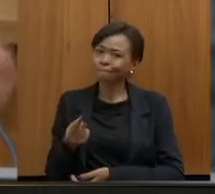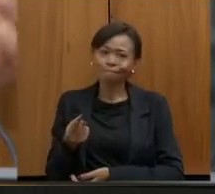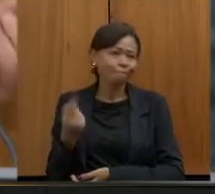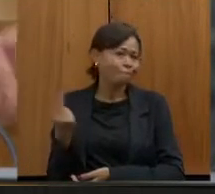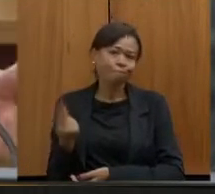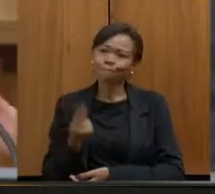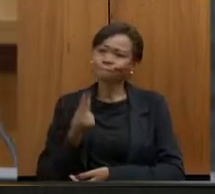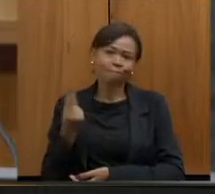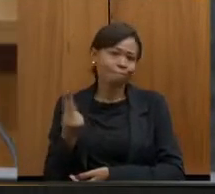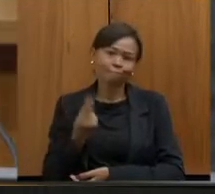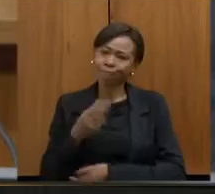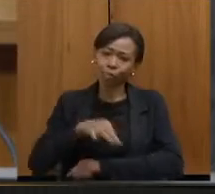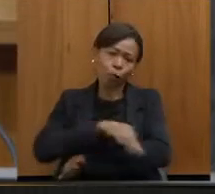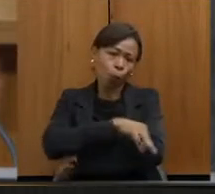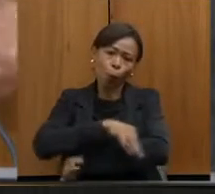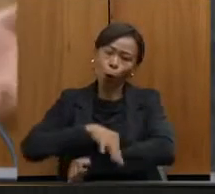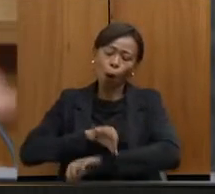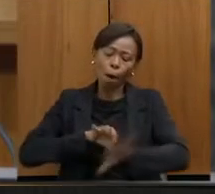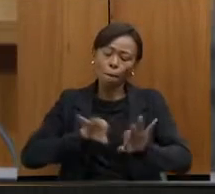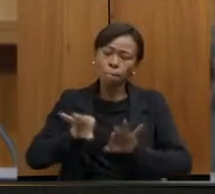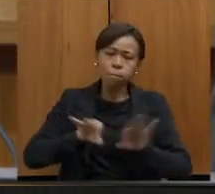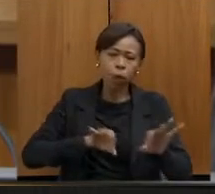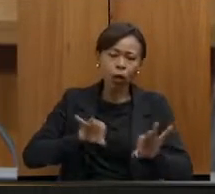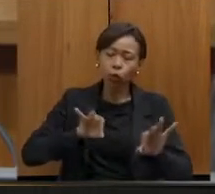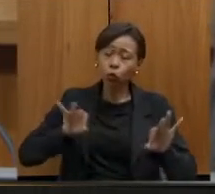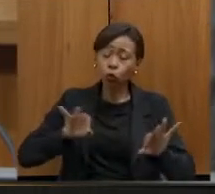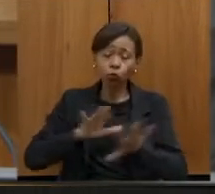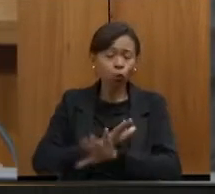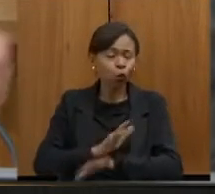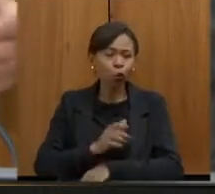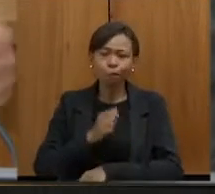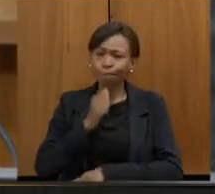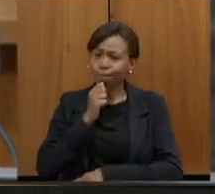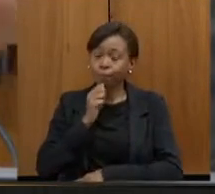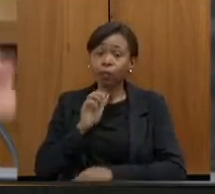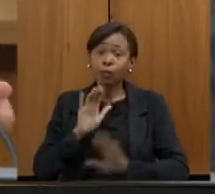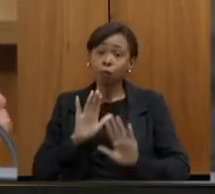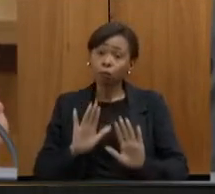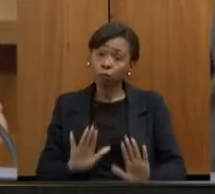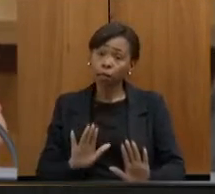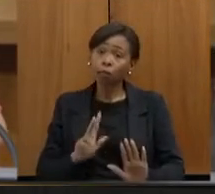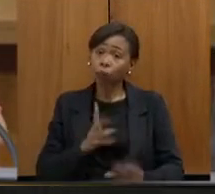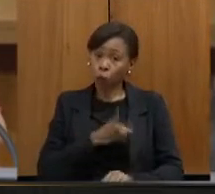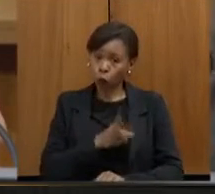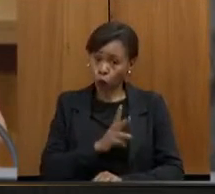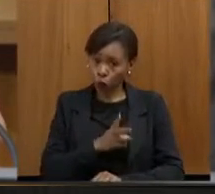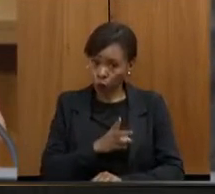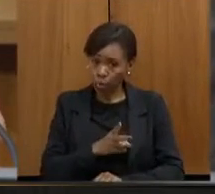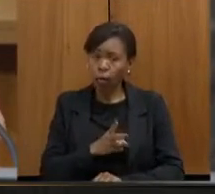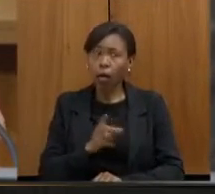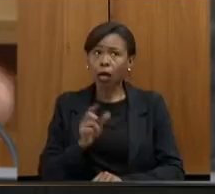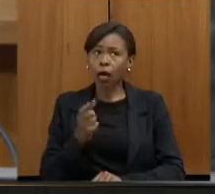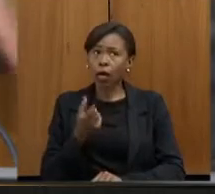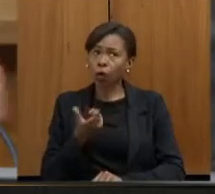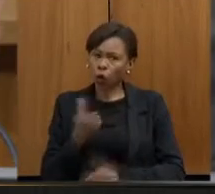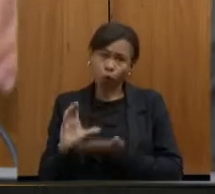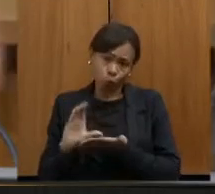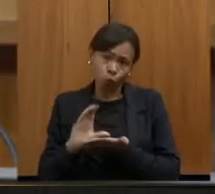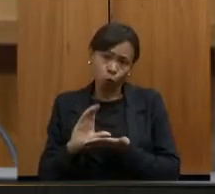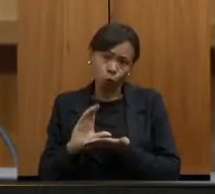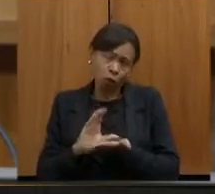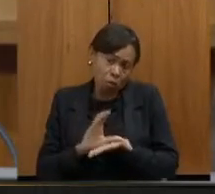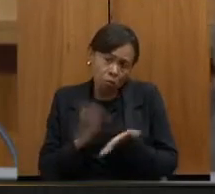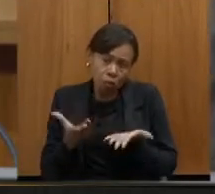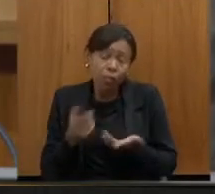fazer um projeto completo urbanístico do bairro, porém, para poder dar prosseguimento à execução do recurso. E também